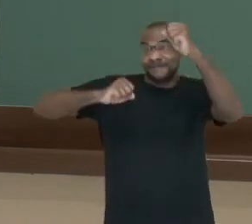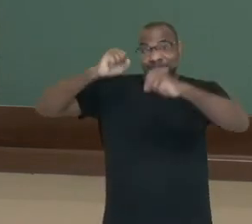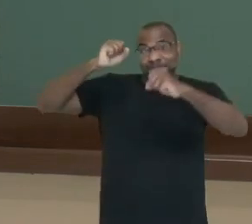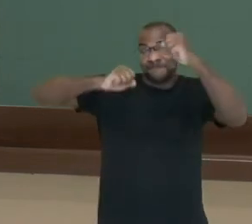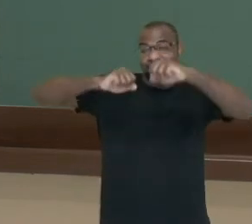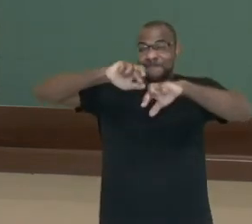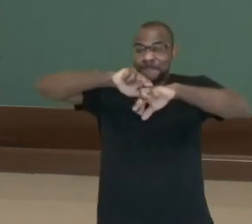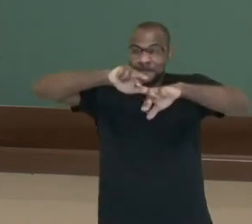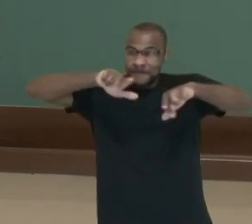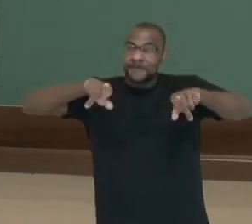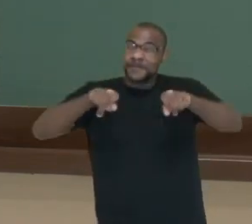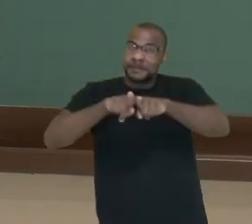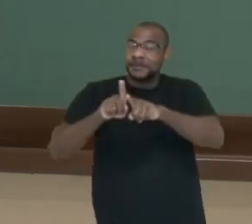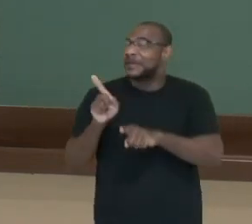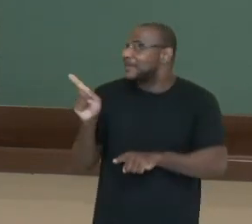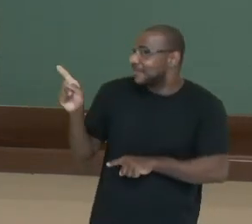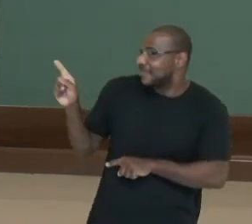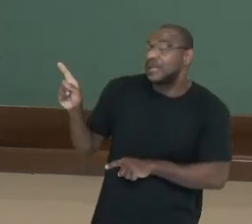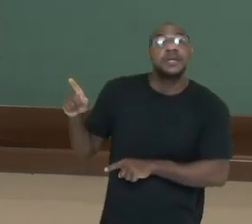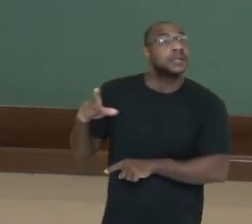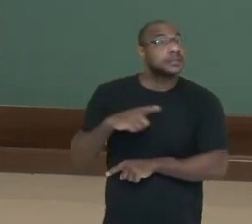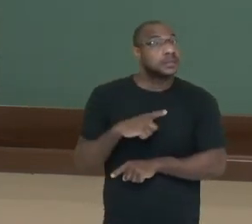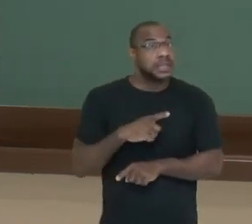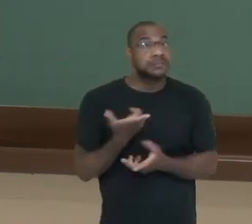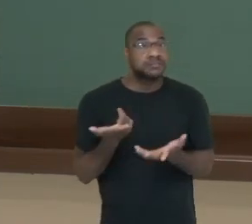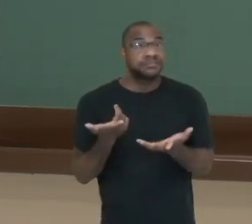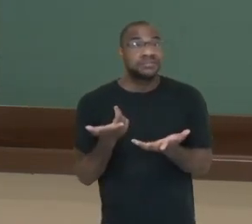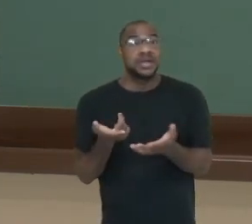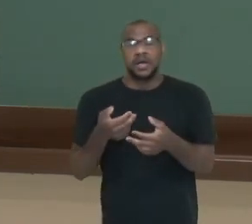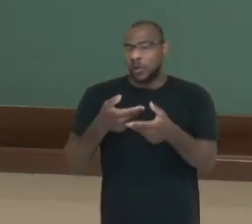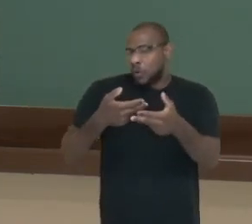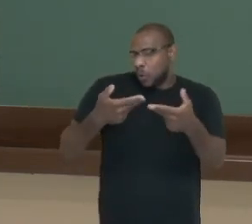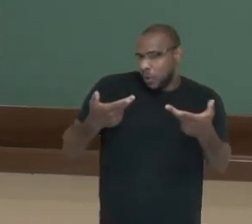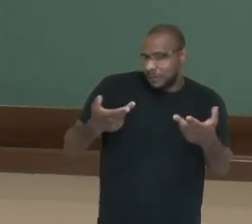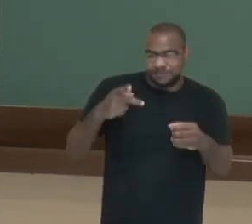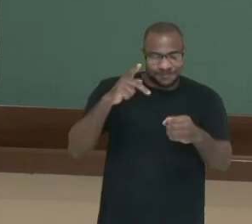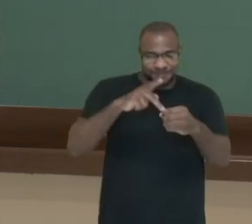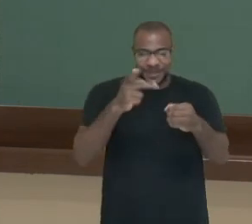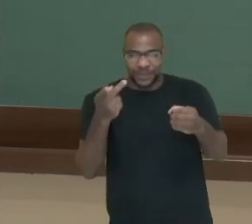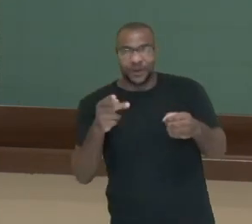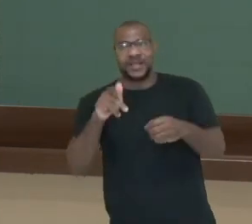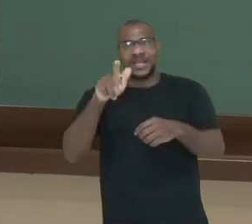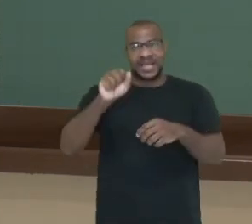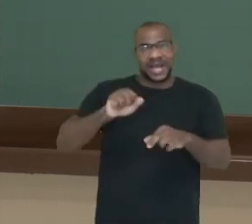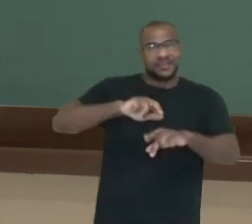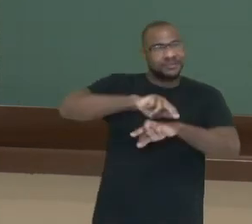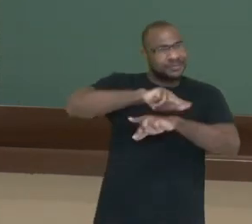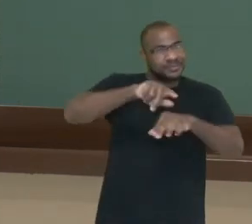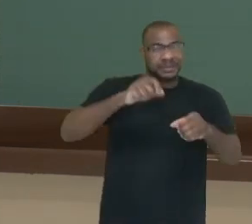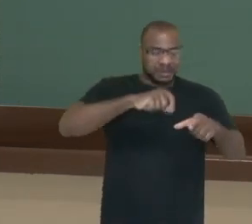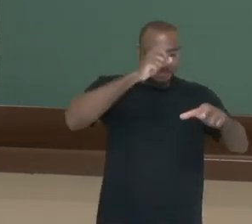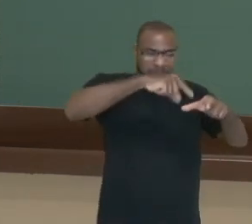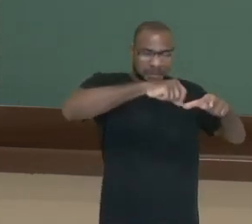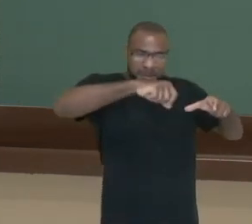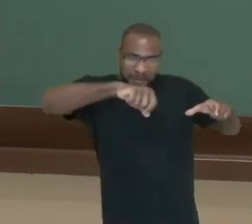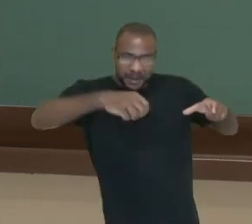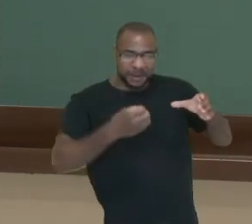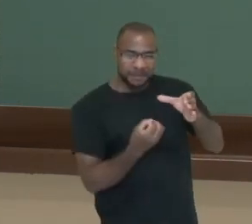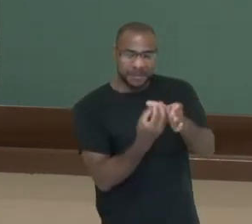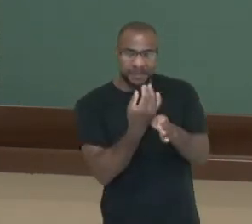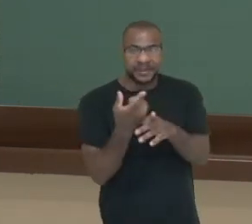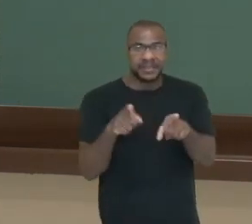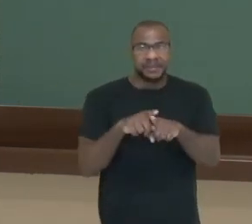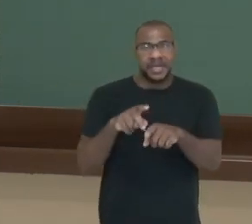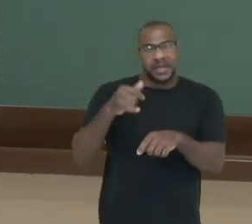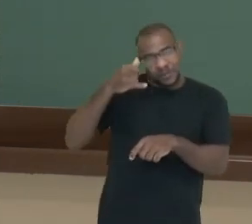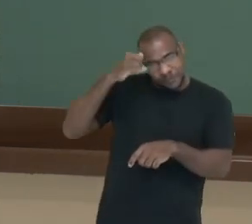diferente. Então, se nós temos uma grande gama de recursos naturais e uma possibilidade de cultivo diversificado e de criação de